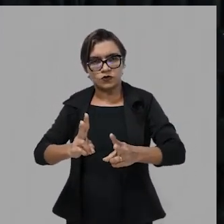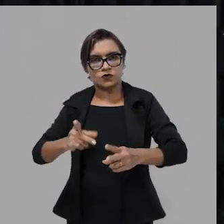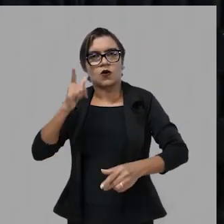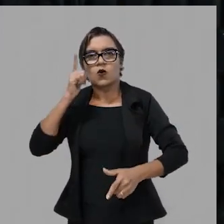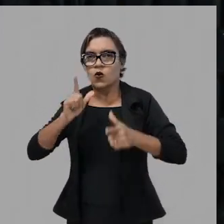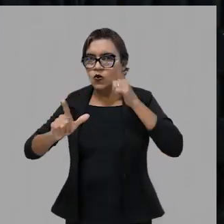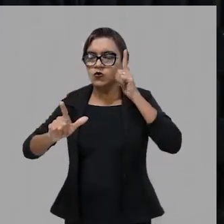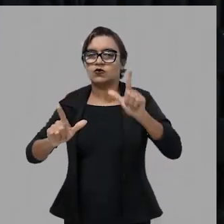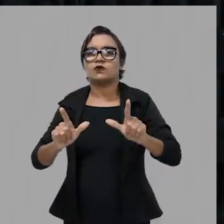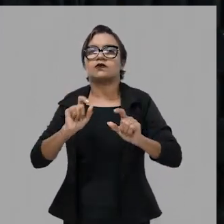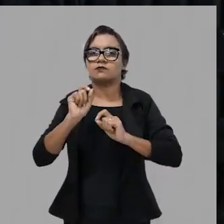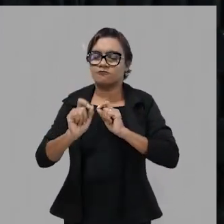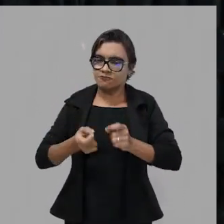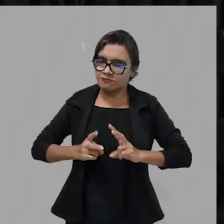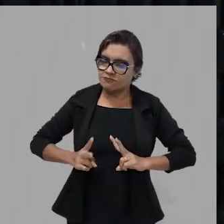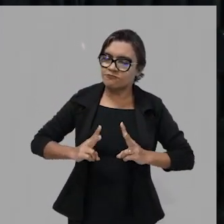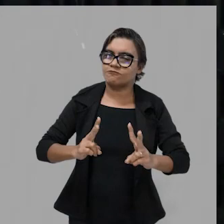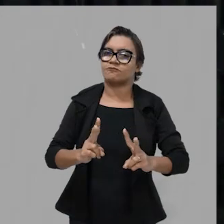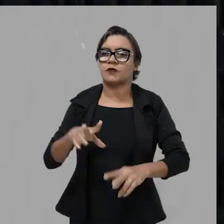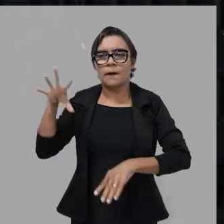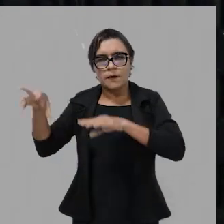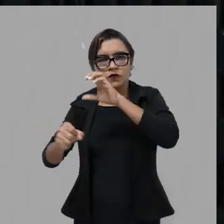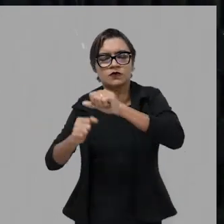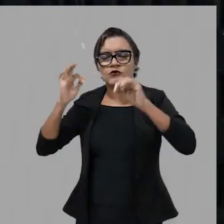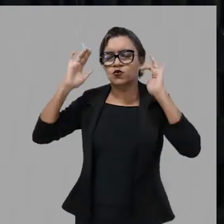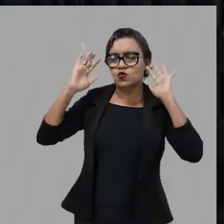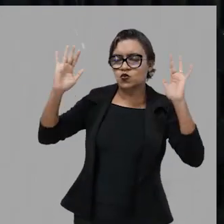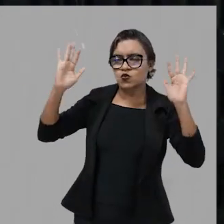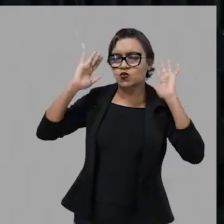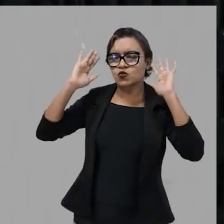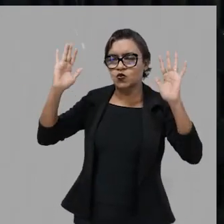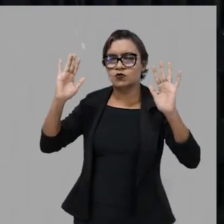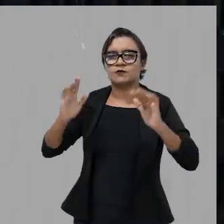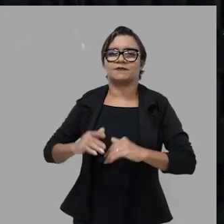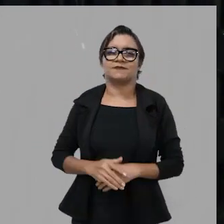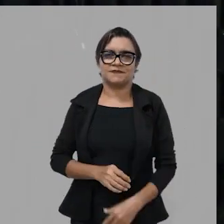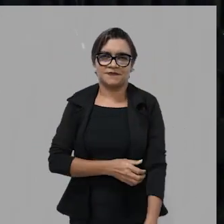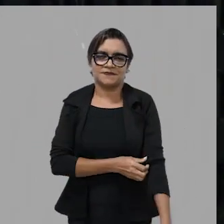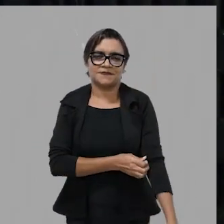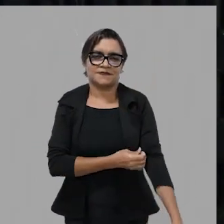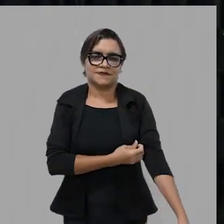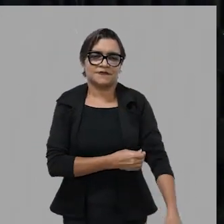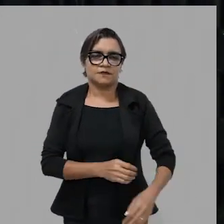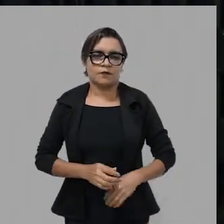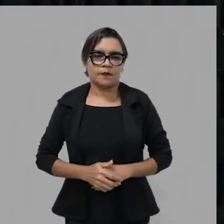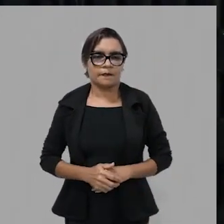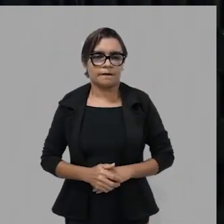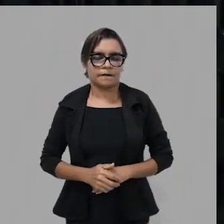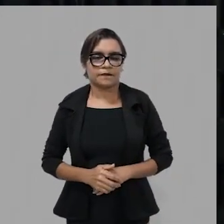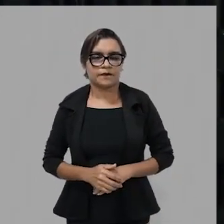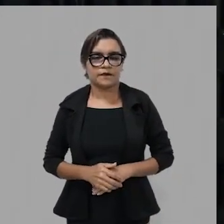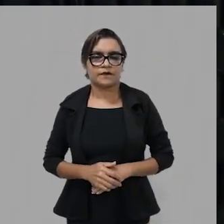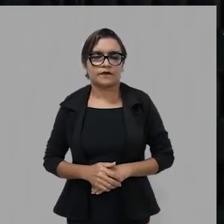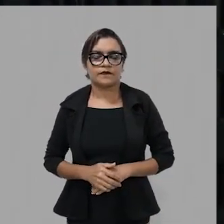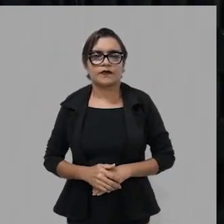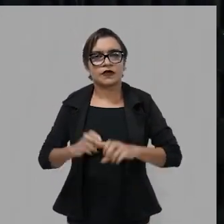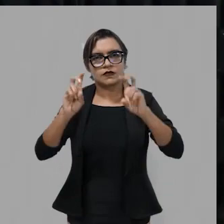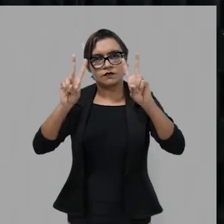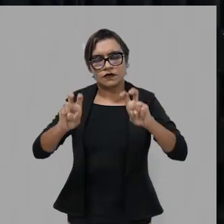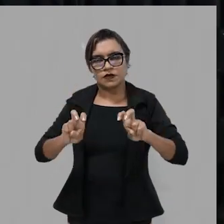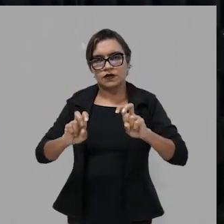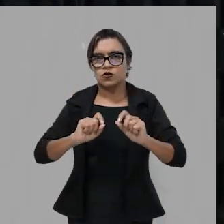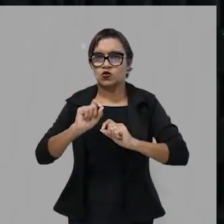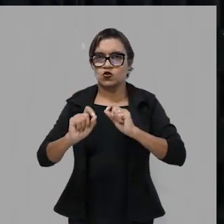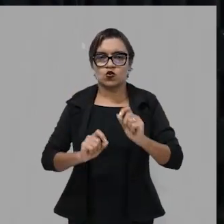seguindo, que possamos continuar buscando os nossos sonhos e os nossos ideais. Vamos agora falar um pouquinho sobre Luís